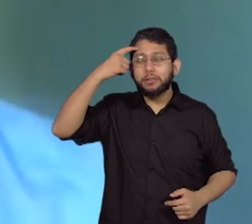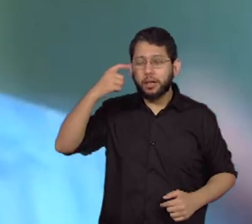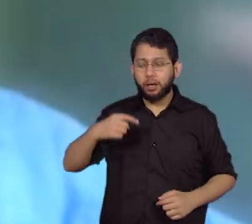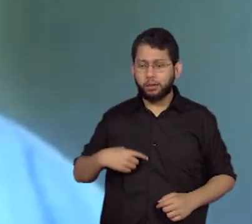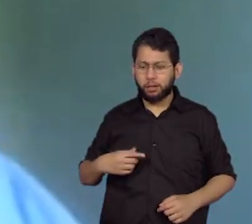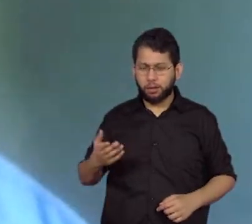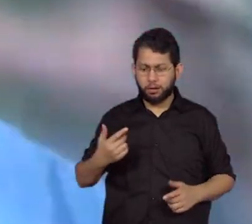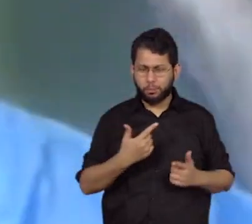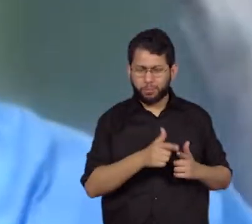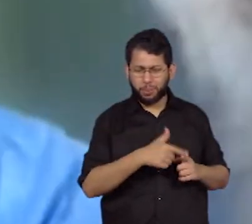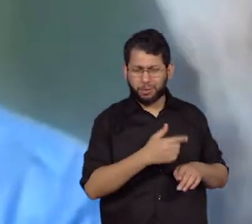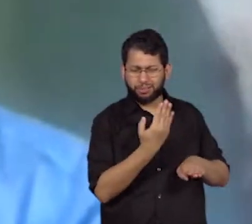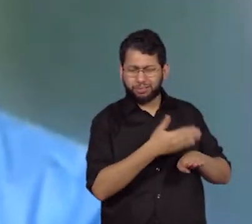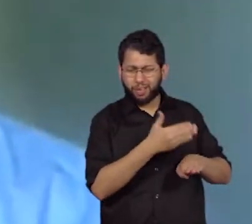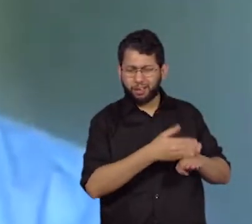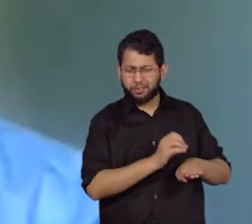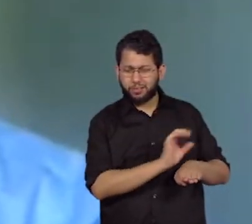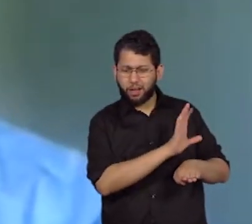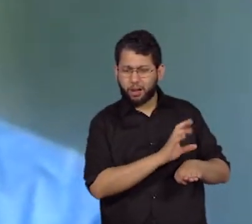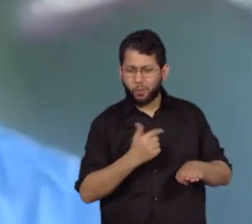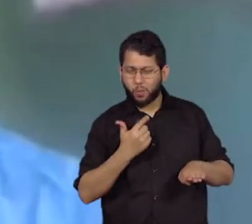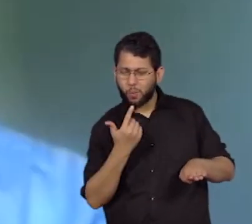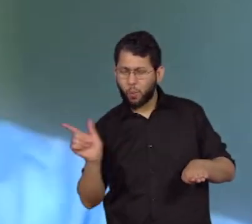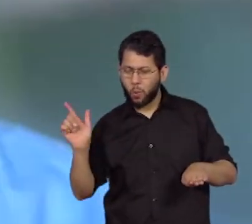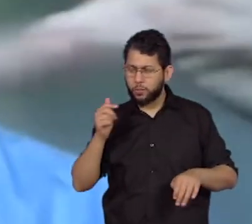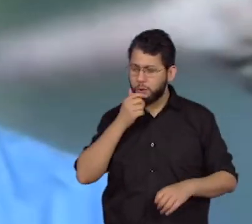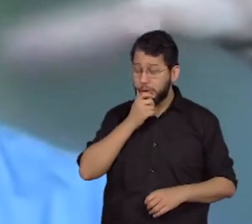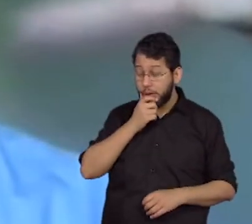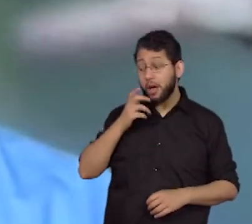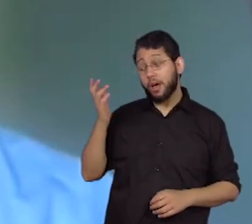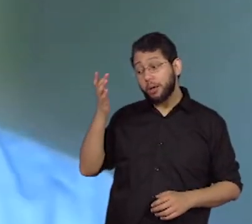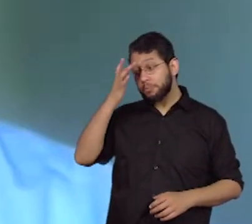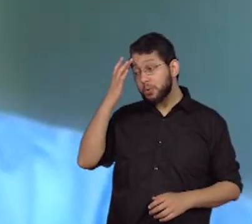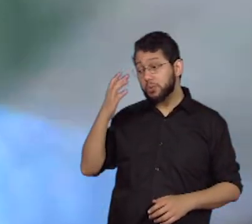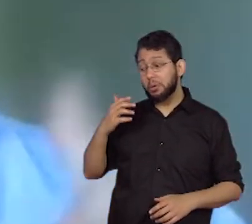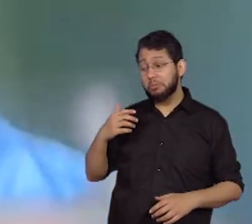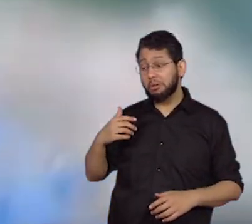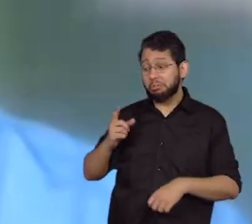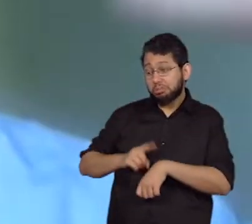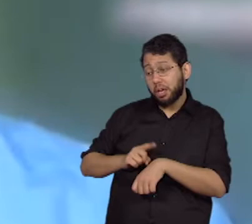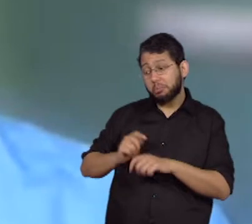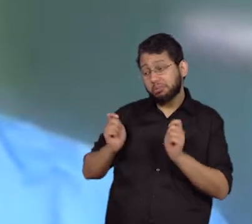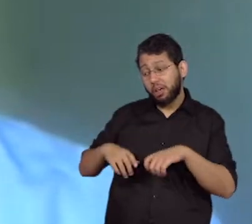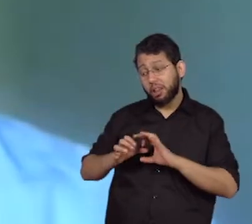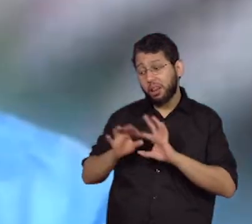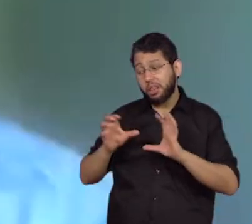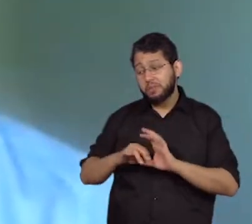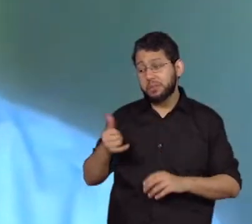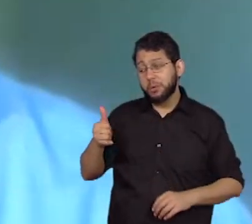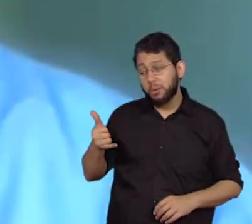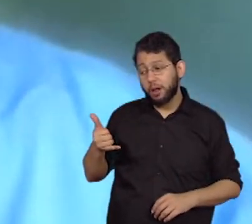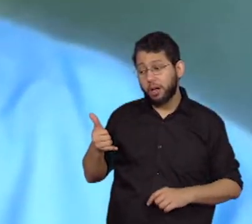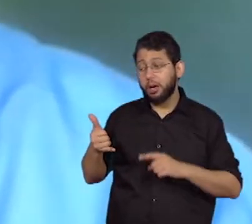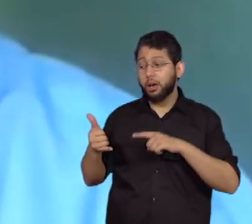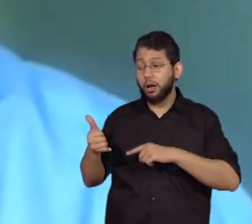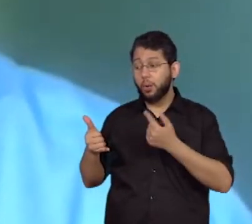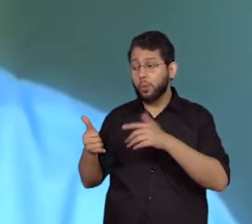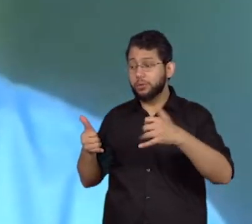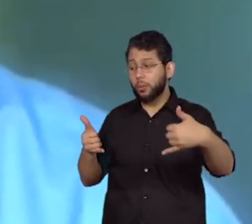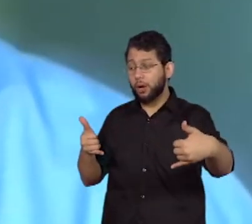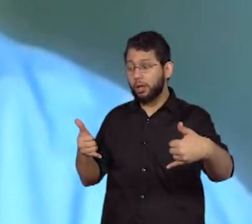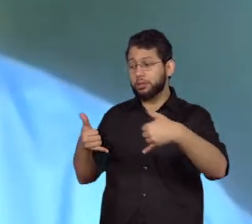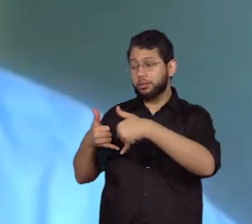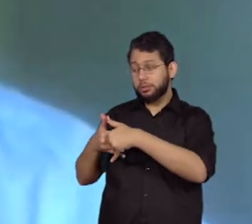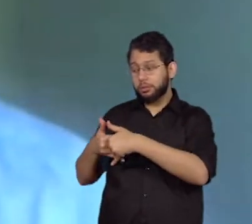do táxi? Eu posso juntar o celular com o motorista que está com tempo ocioso, com o carro que não necessariamente é táxi, para resolver a